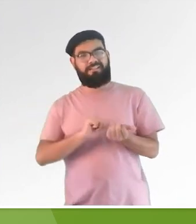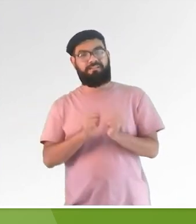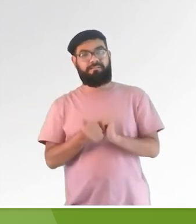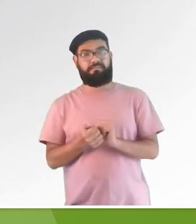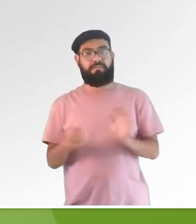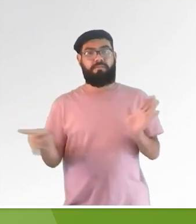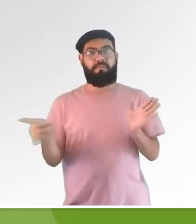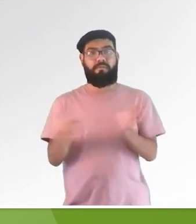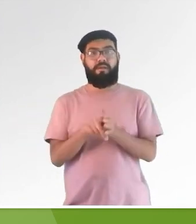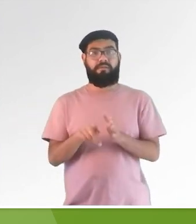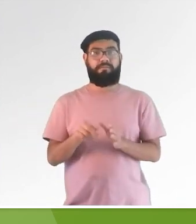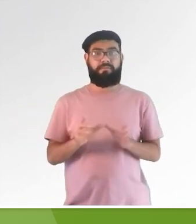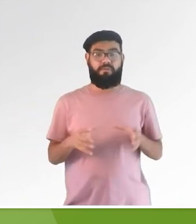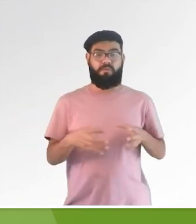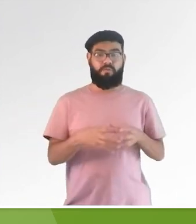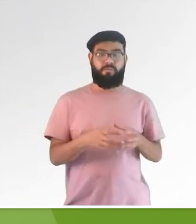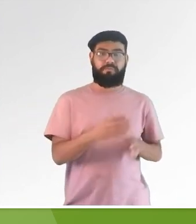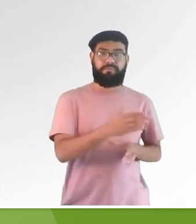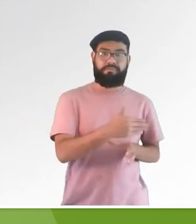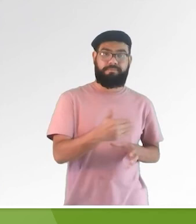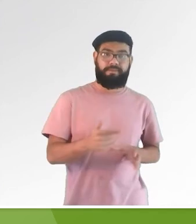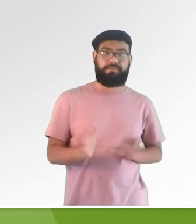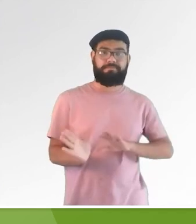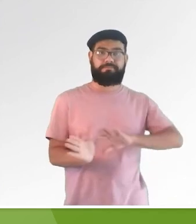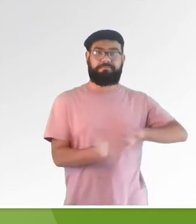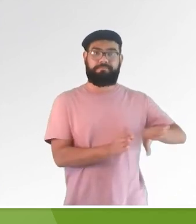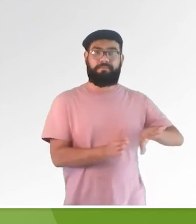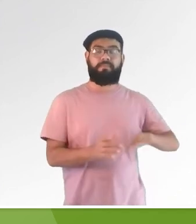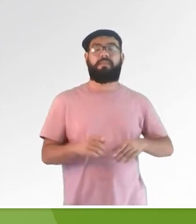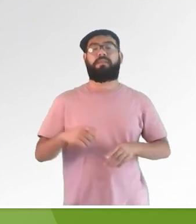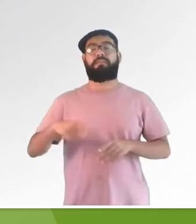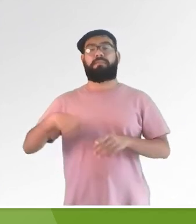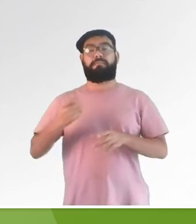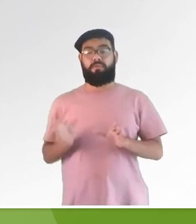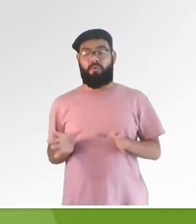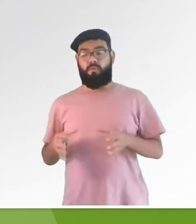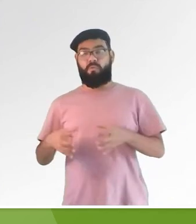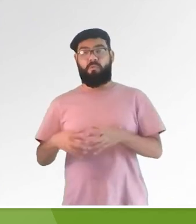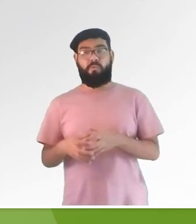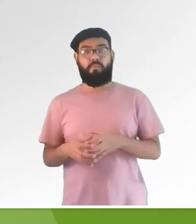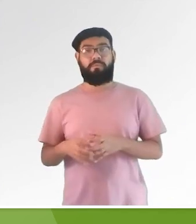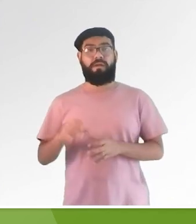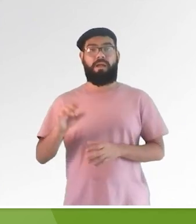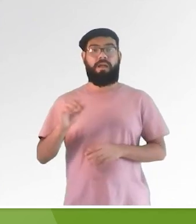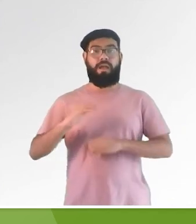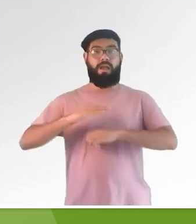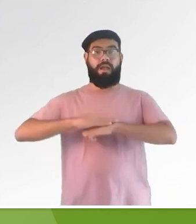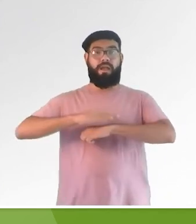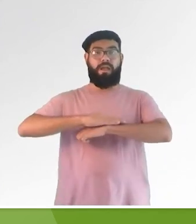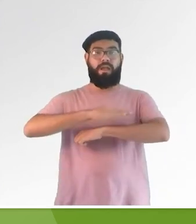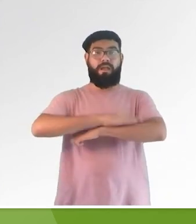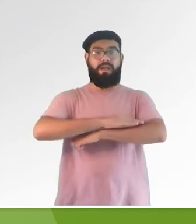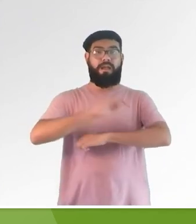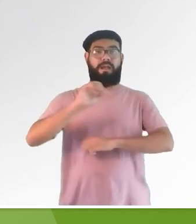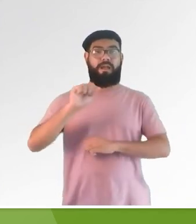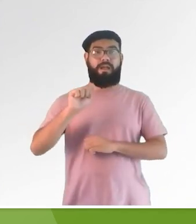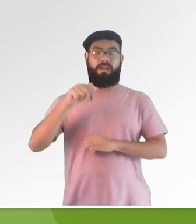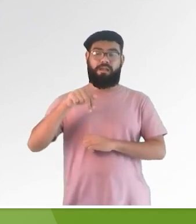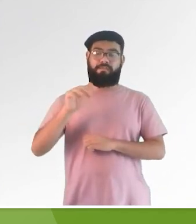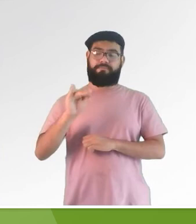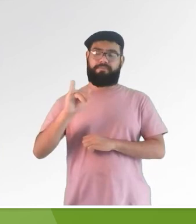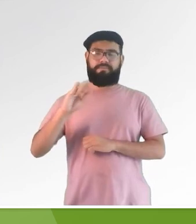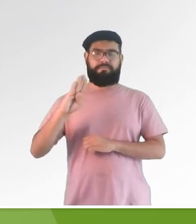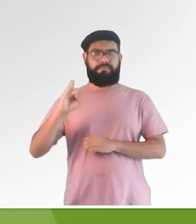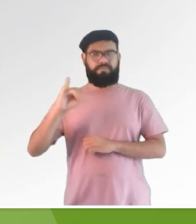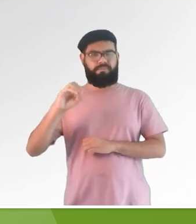grupo. Depois que conhecemos um pouco os peixes, nós vimos o grupo dos anfíbios. Olha só, relembrem comigo. Os anfíbios,